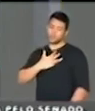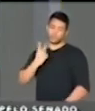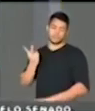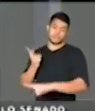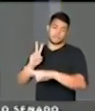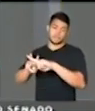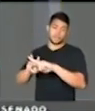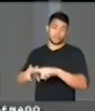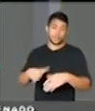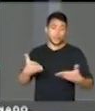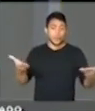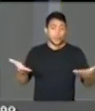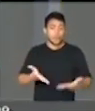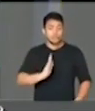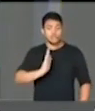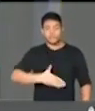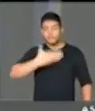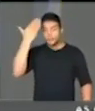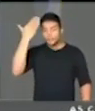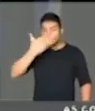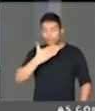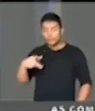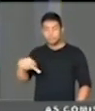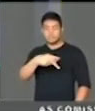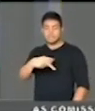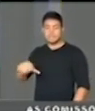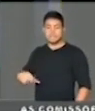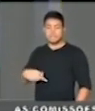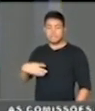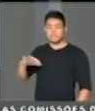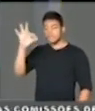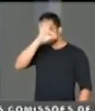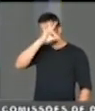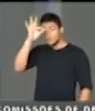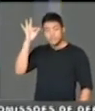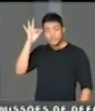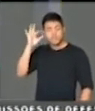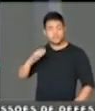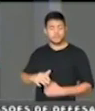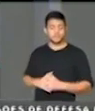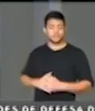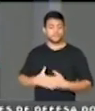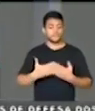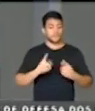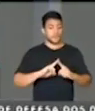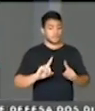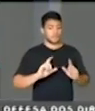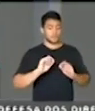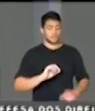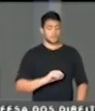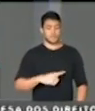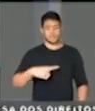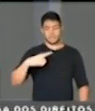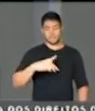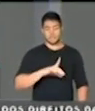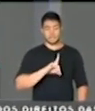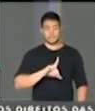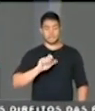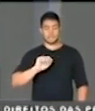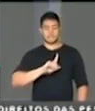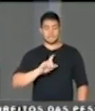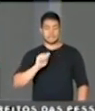Hoje está provado que o presidente é inocente e Dallagnol agora, junto com a Lava Jato, quer fazer que o presidente Lula